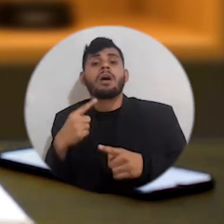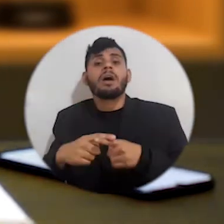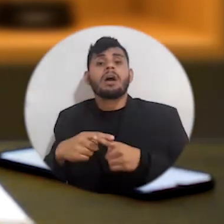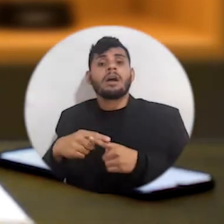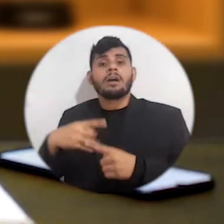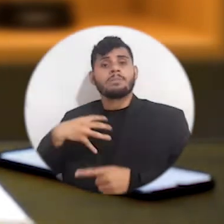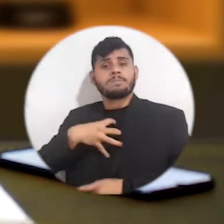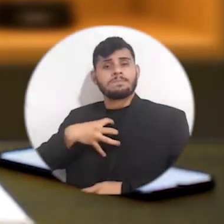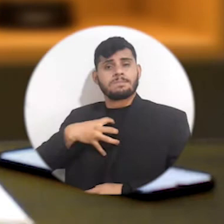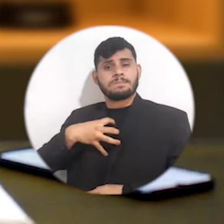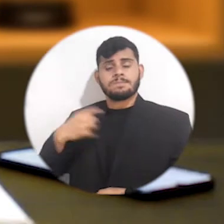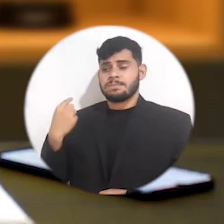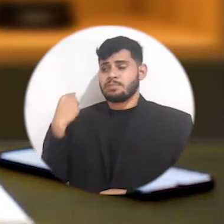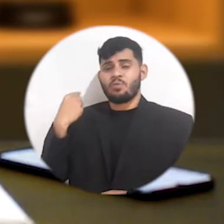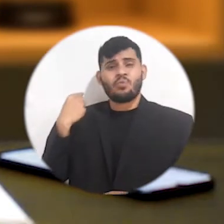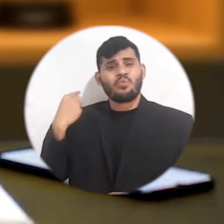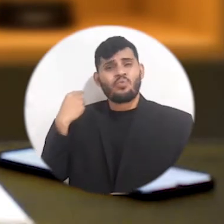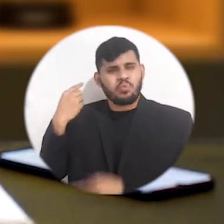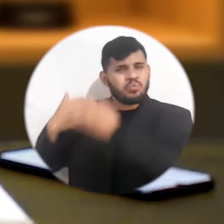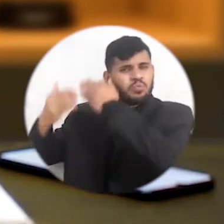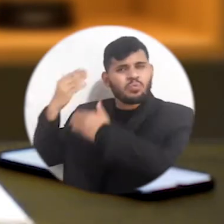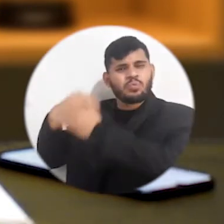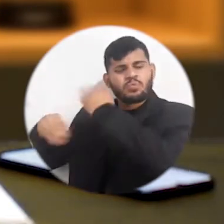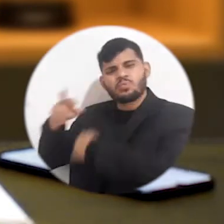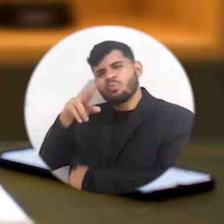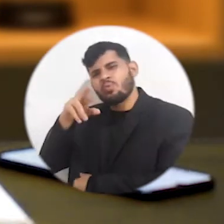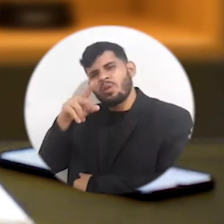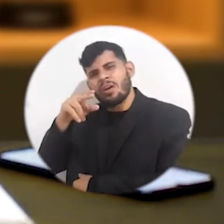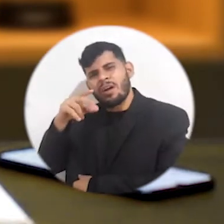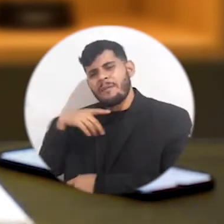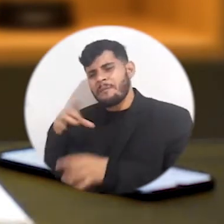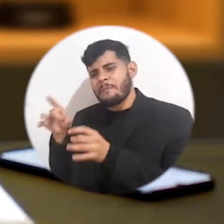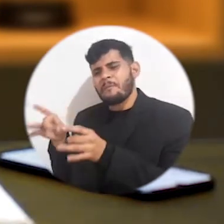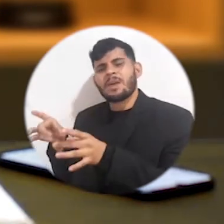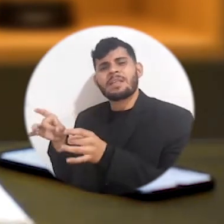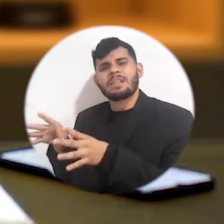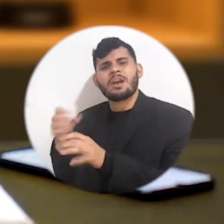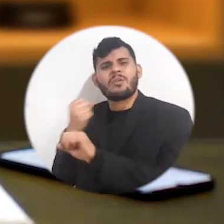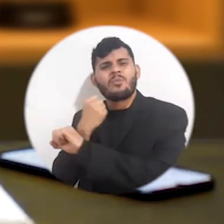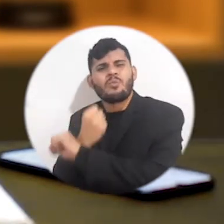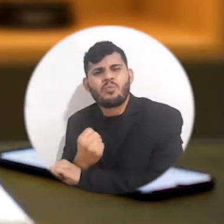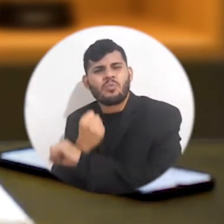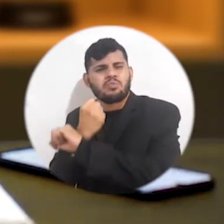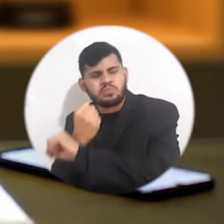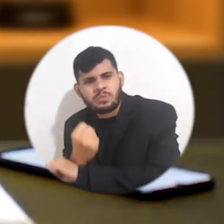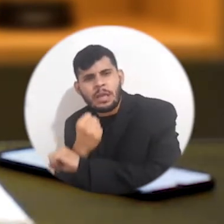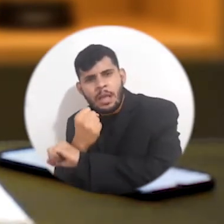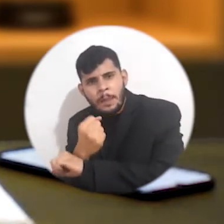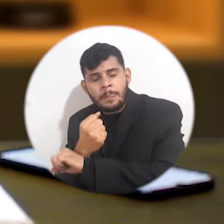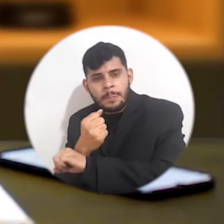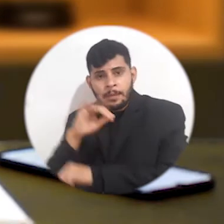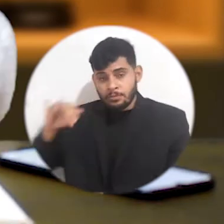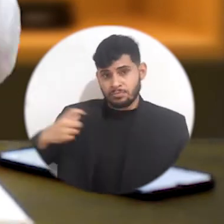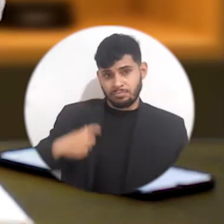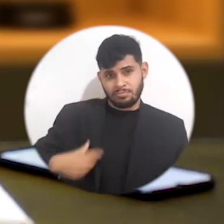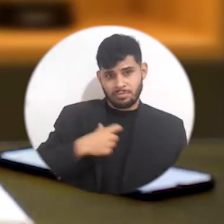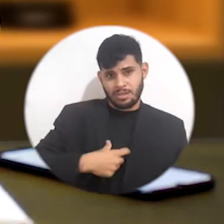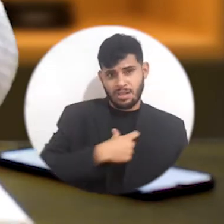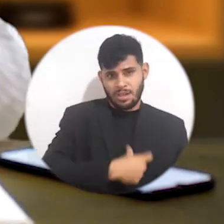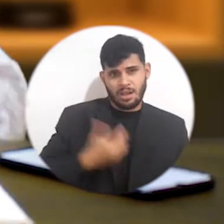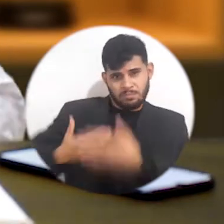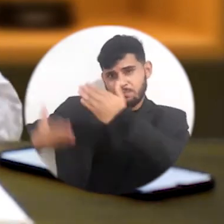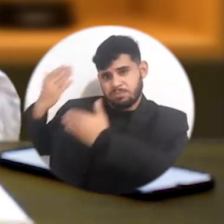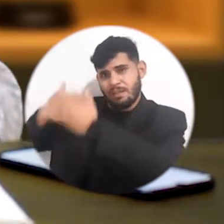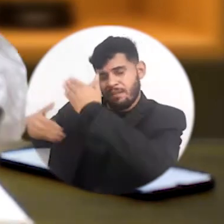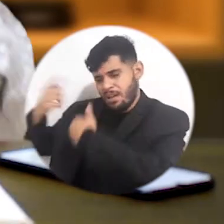por causa da atitude dos irmãos que o venderam como escravo. E quando José estava lá no Egito, todos